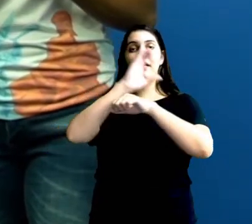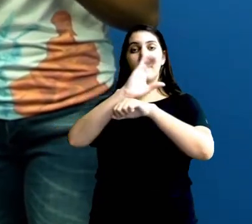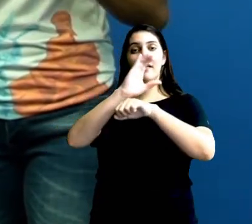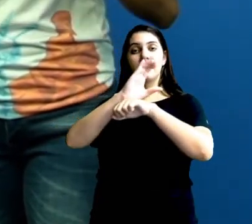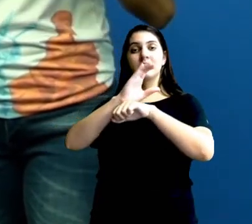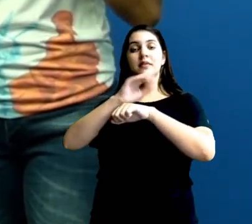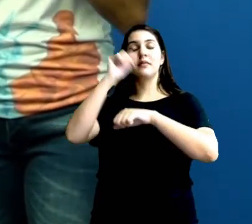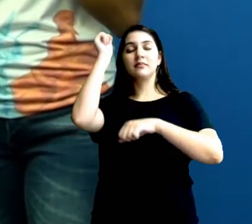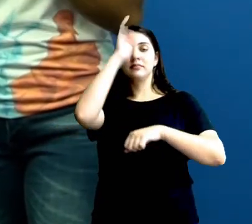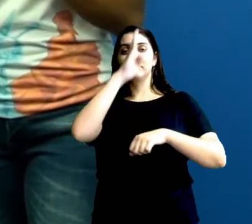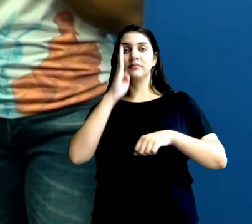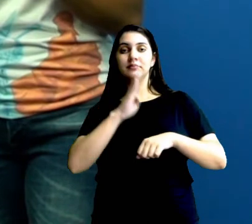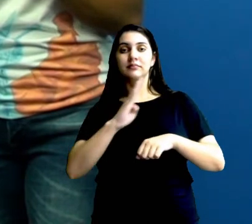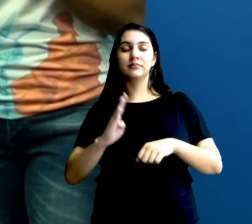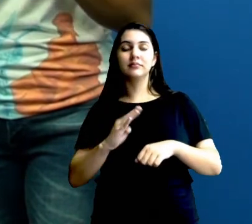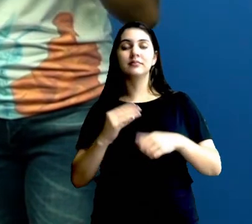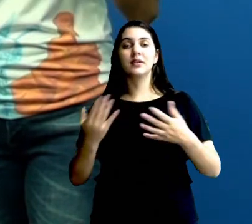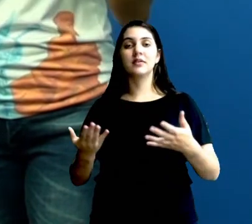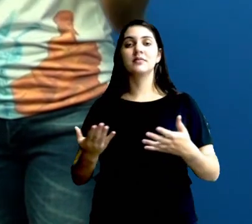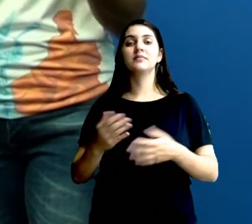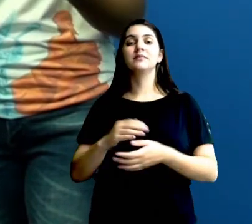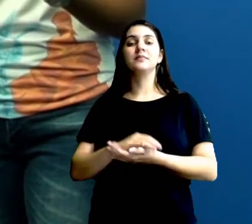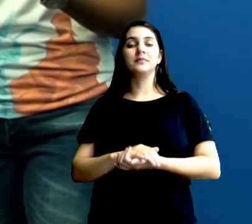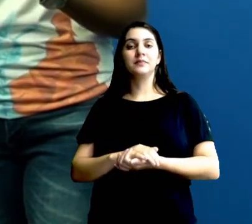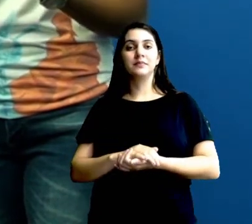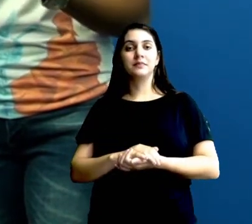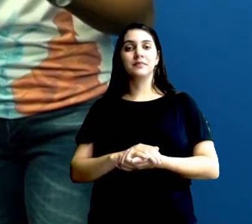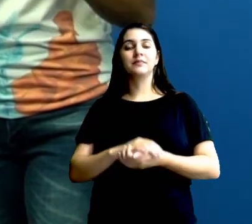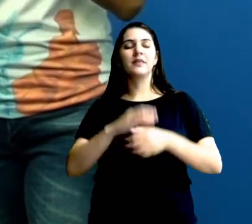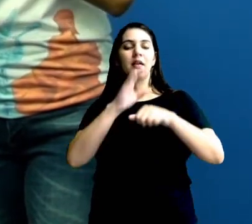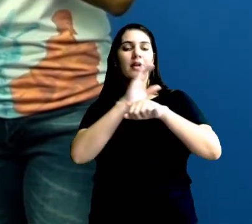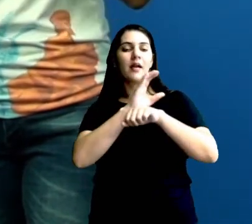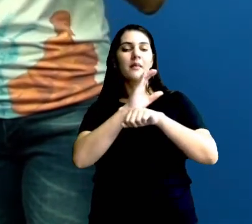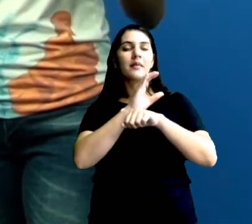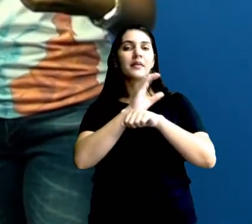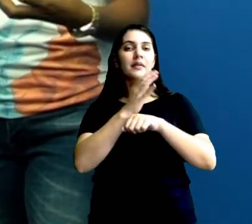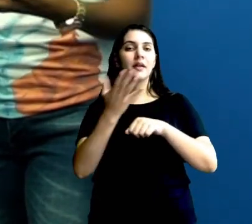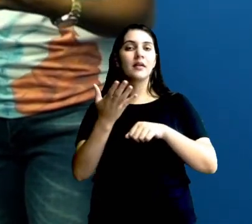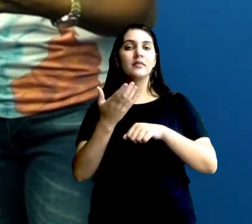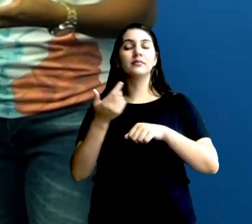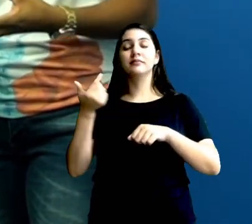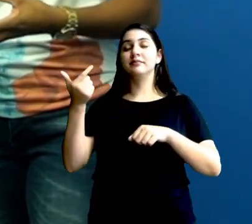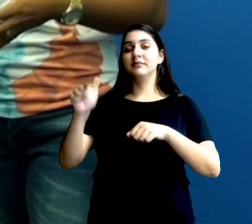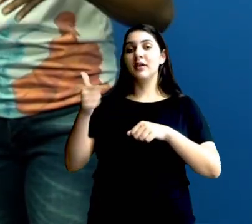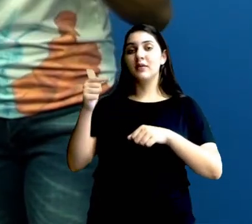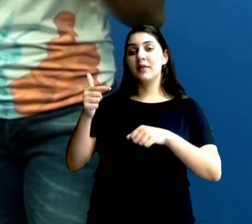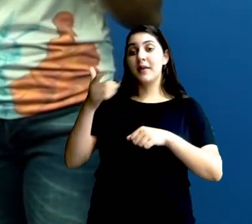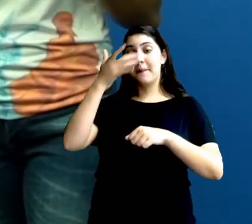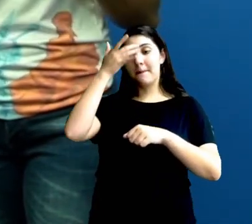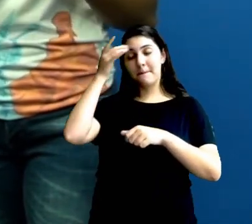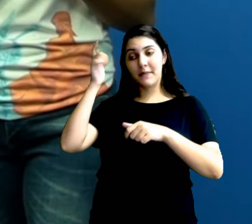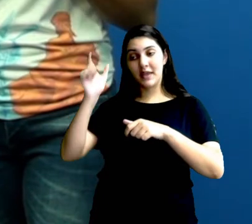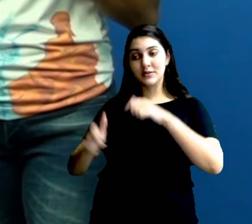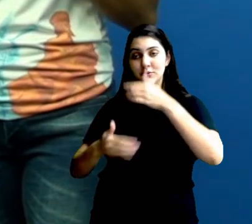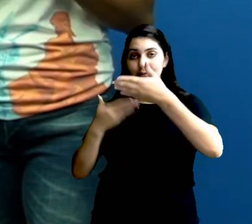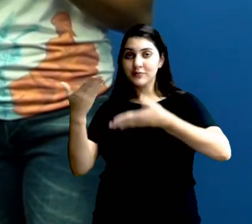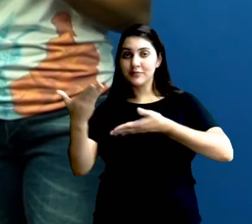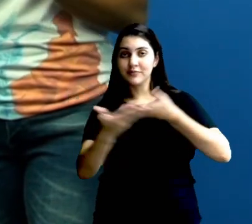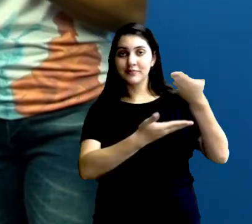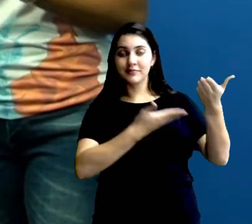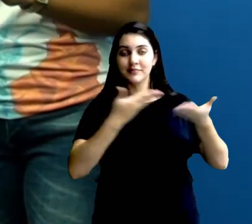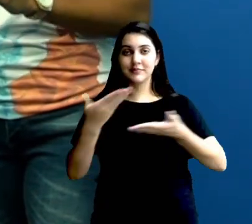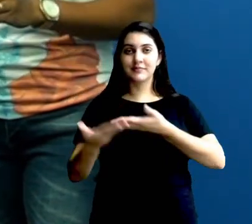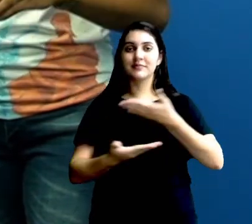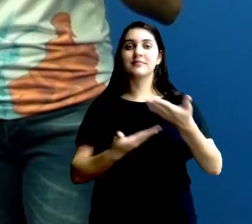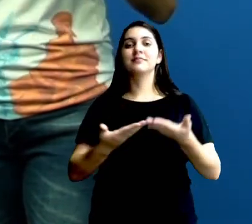um local. Brasil, a mesma coisa, capital também se refere, não tem pessoas envolvidas, então eu coloco igual a